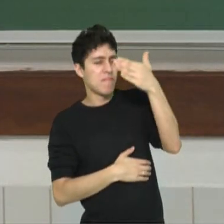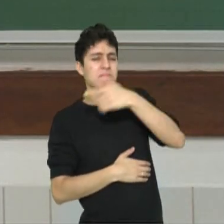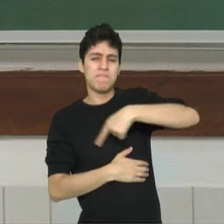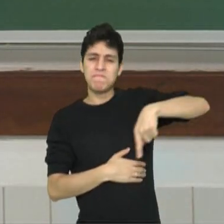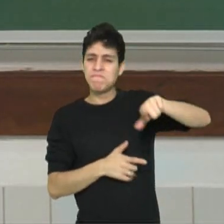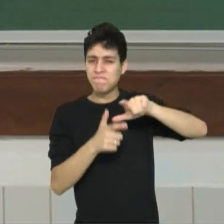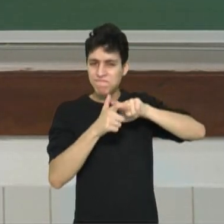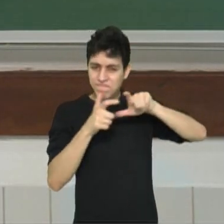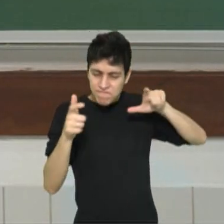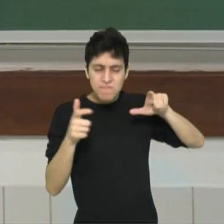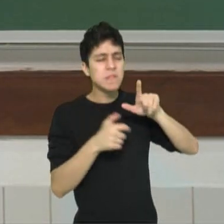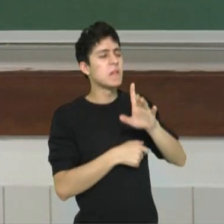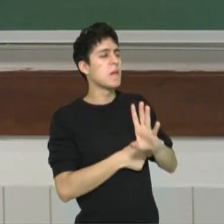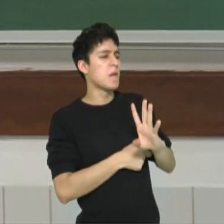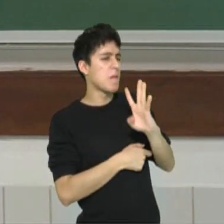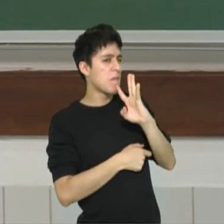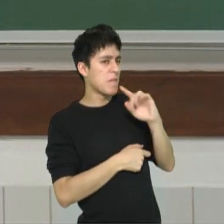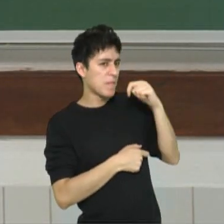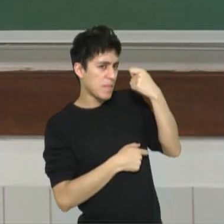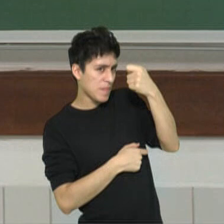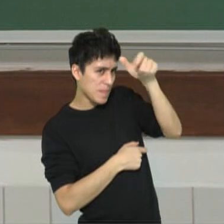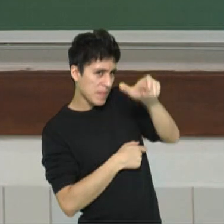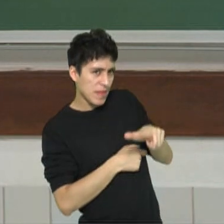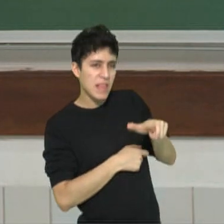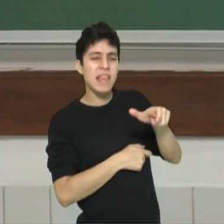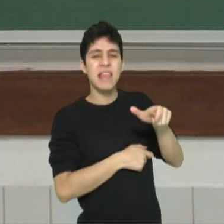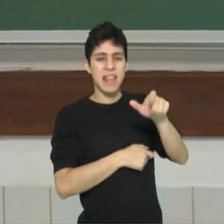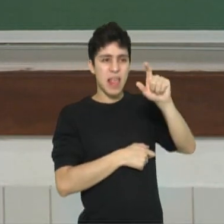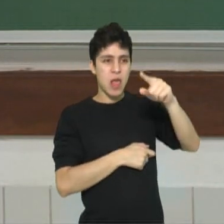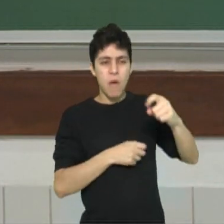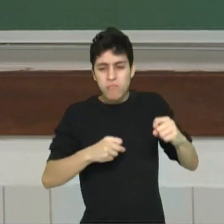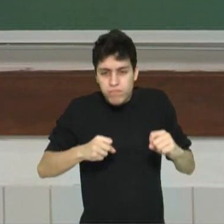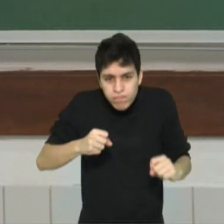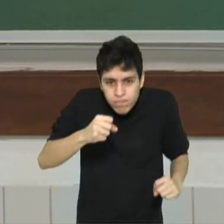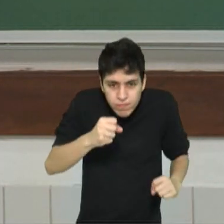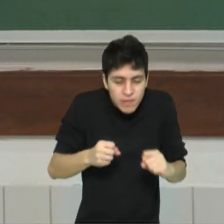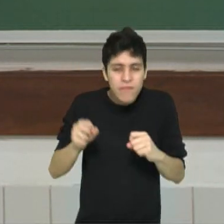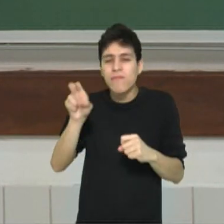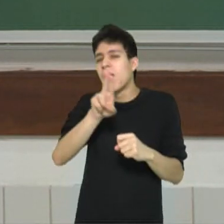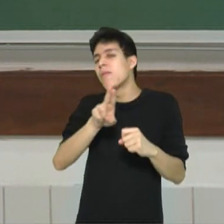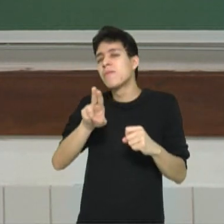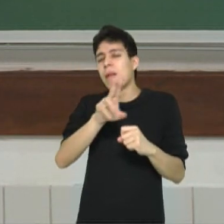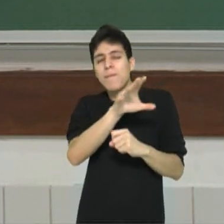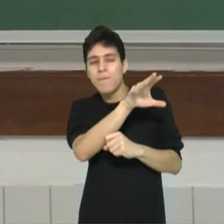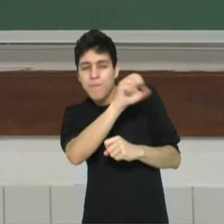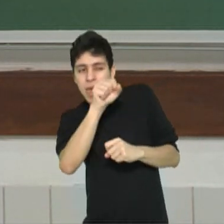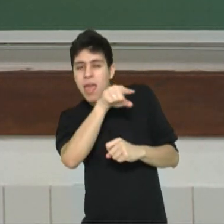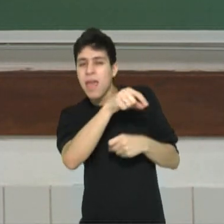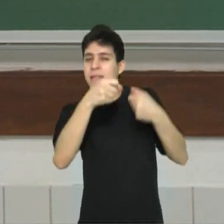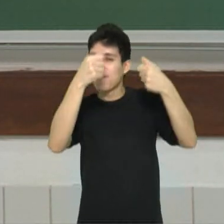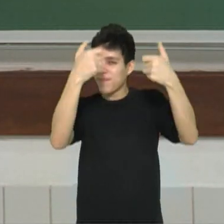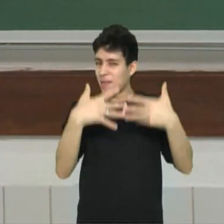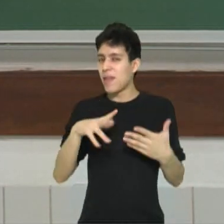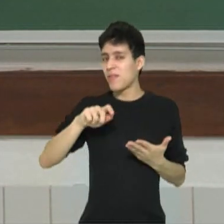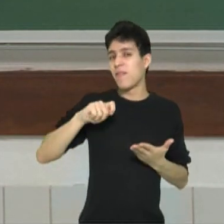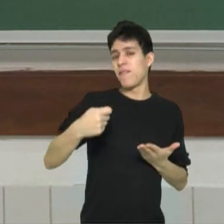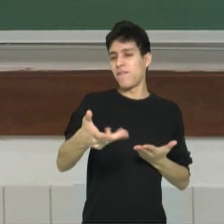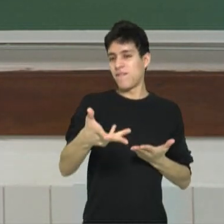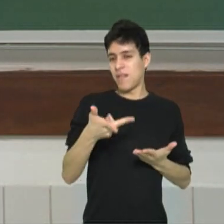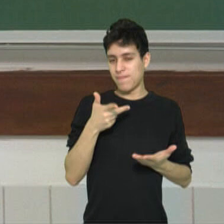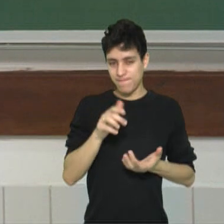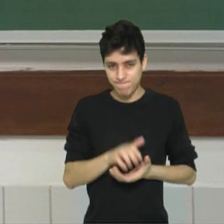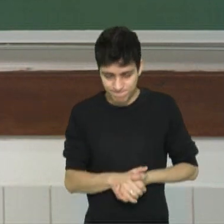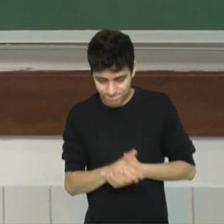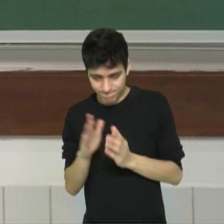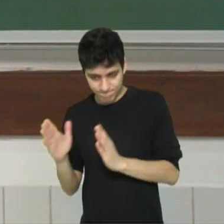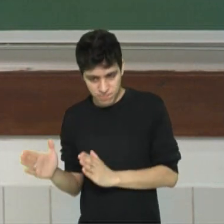muitos de vocês conhecem. Daqui a pouquinho a gente já vai usar ele como exemplo, tá? Então vamos lá. Começar, lembrem sempre, né, de manter